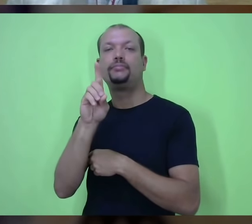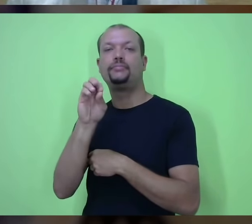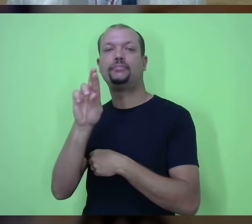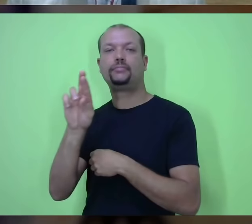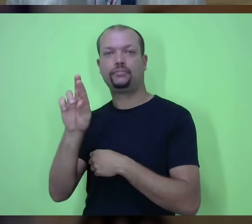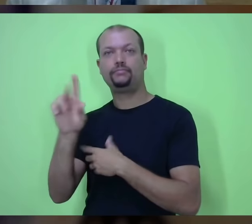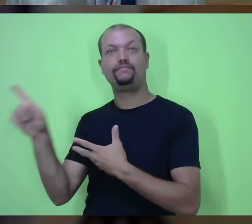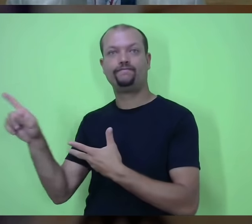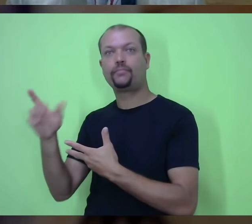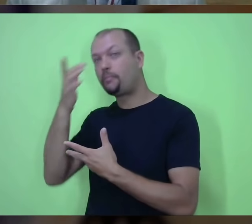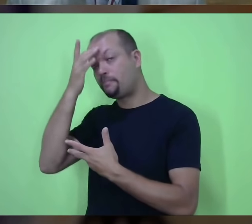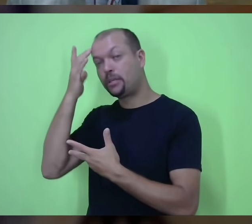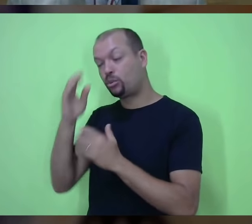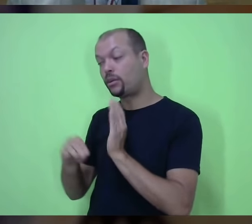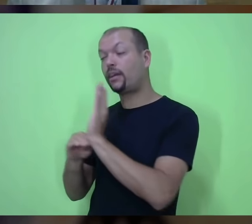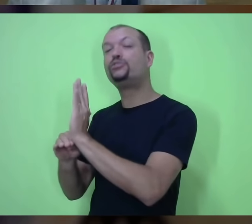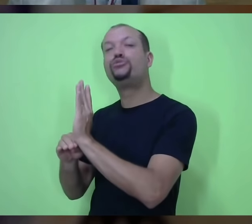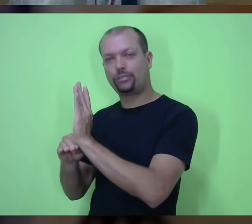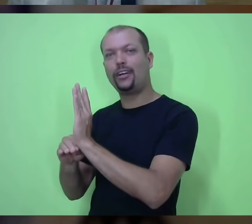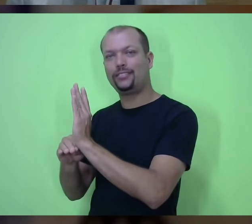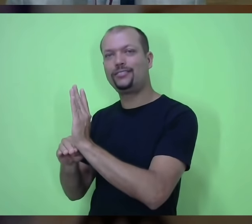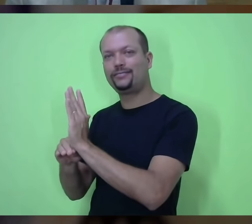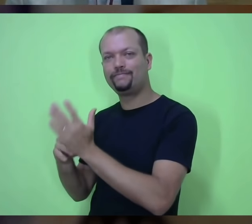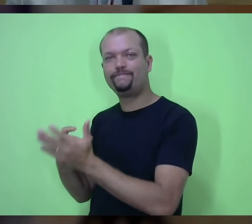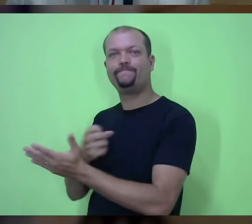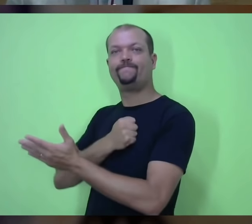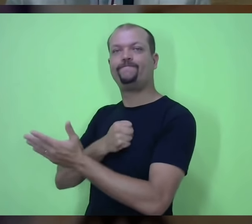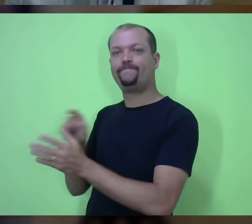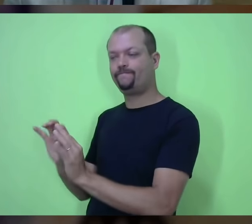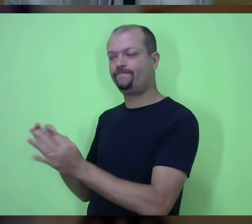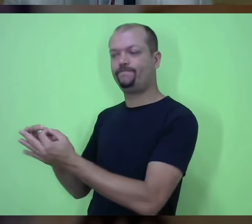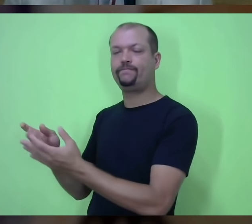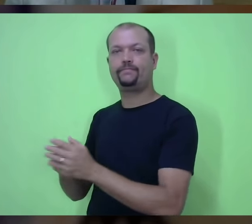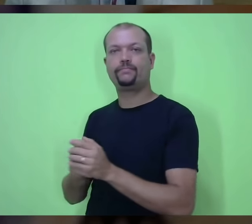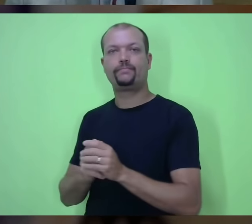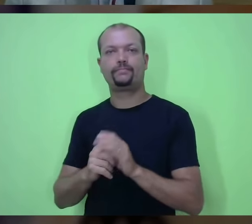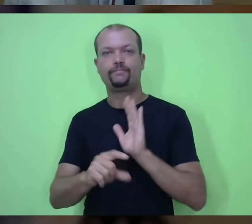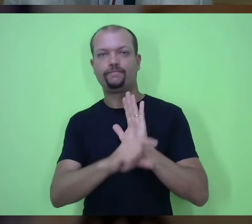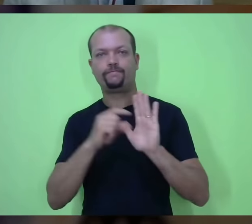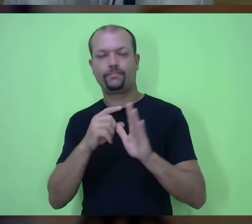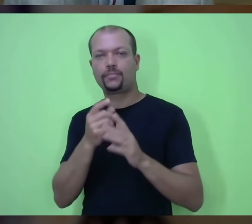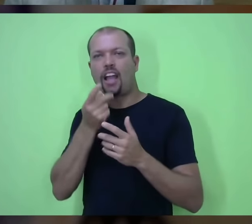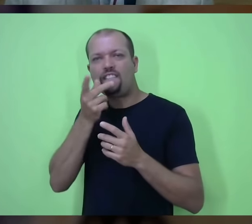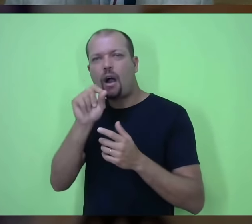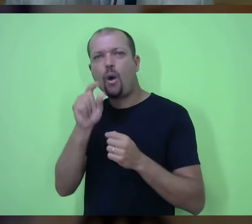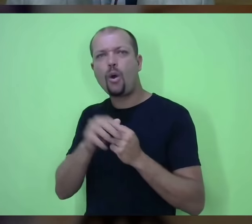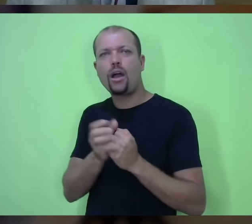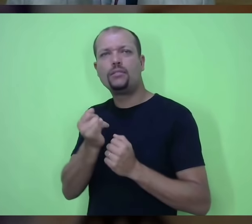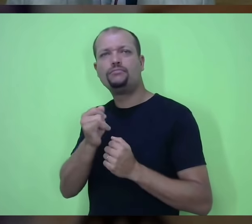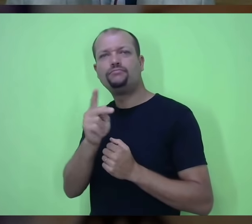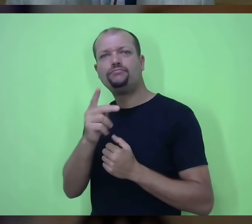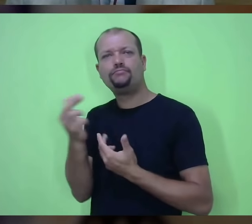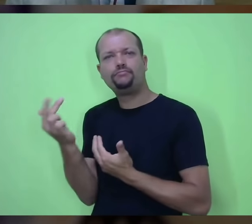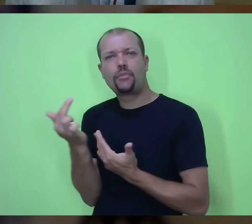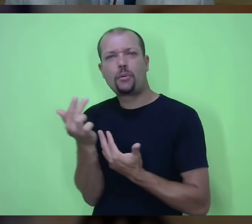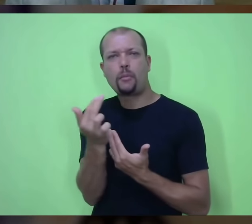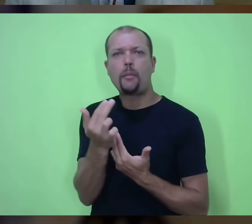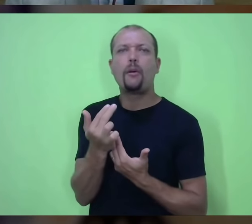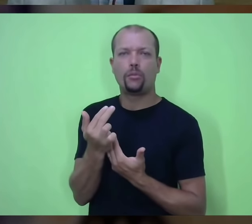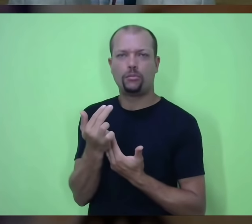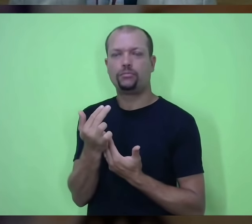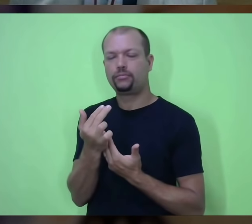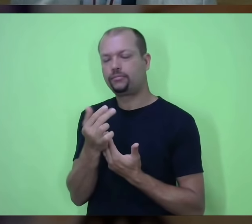que inicia lá em Levíticos capítulo 25, verso 25 é "se teu irmão". Então ele já usa essa expressão